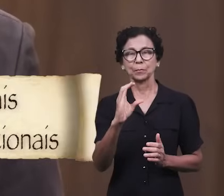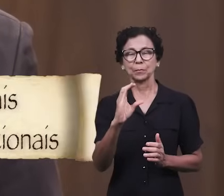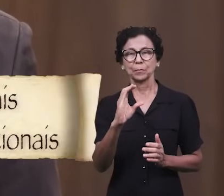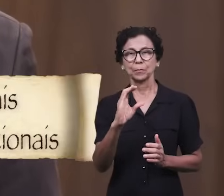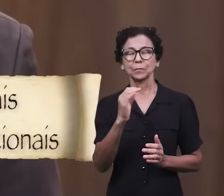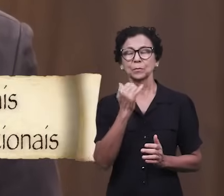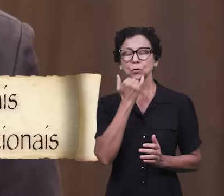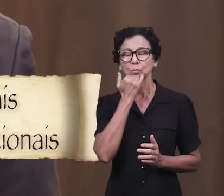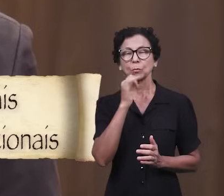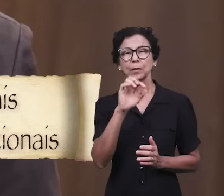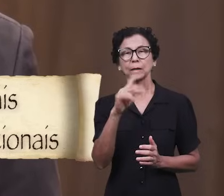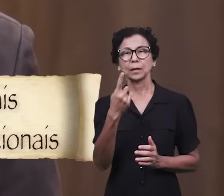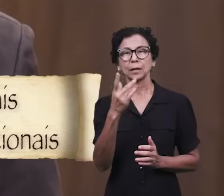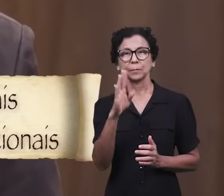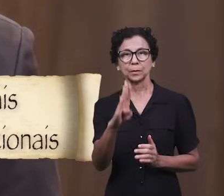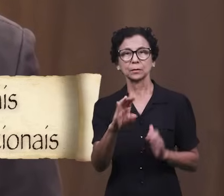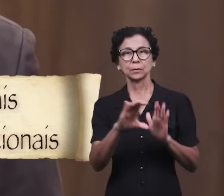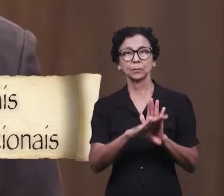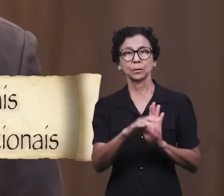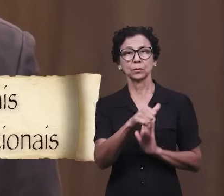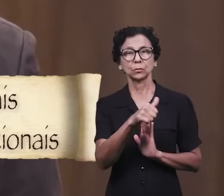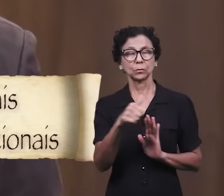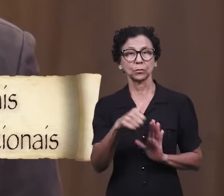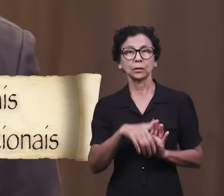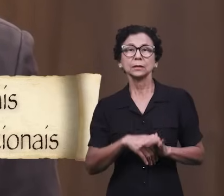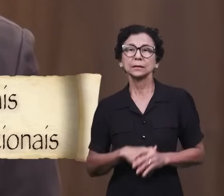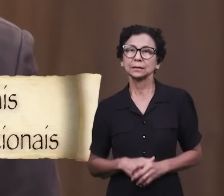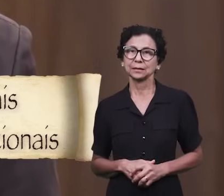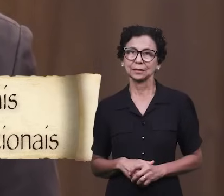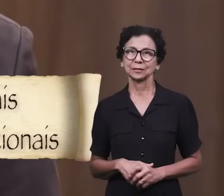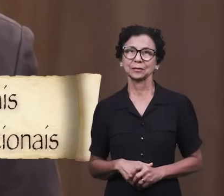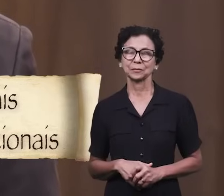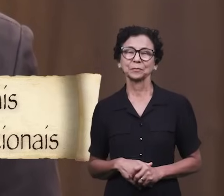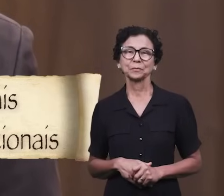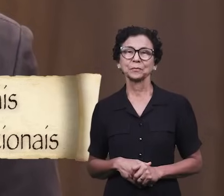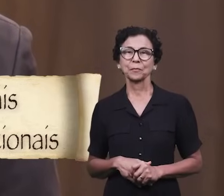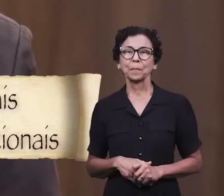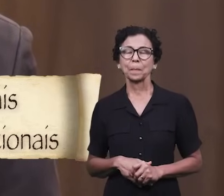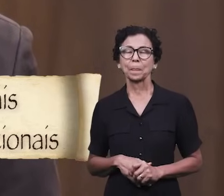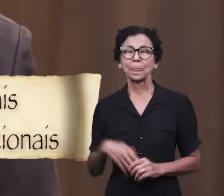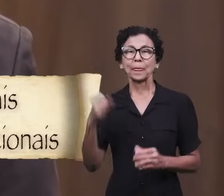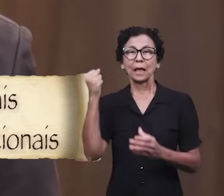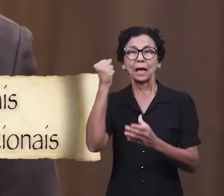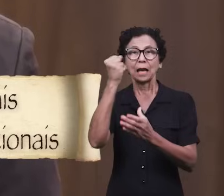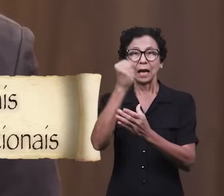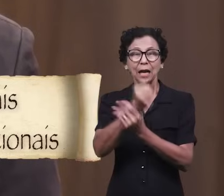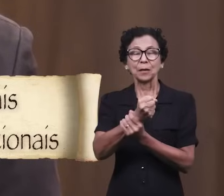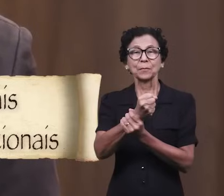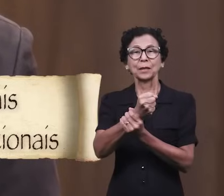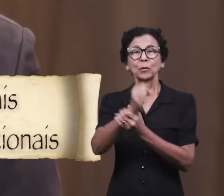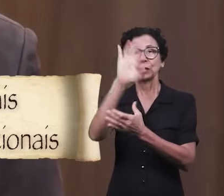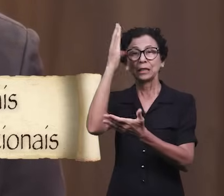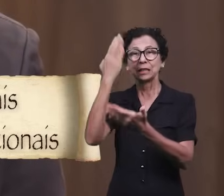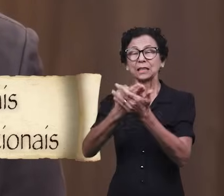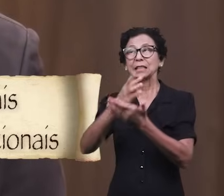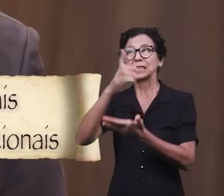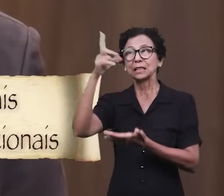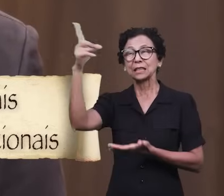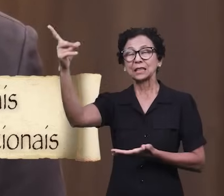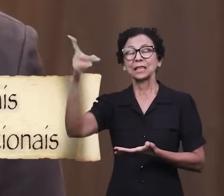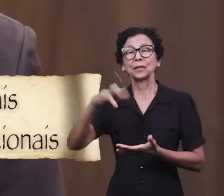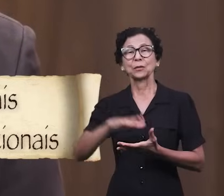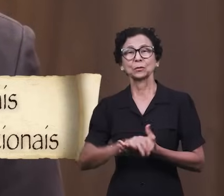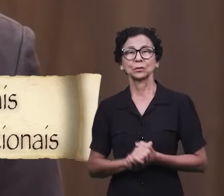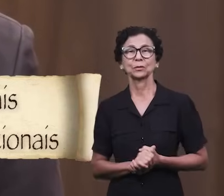cria que Deus poderia ressuscitar Isaac dos mortos. né? Então, isso é importante, porque quando o